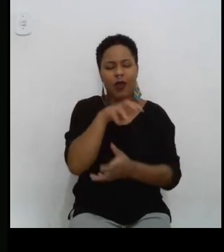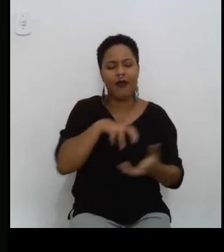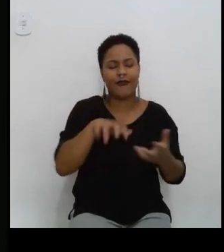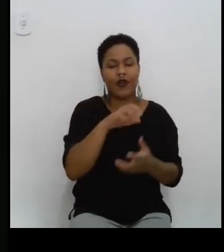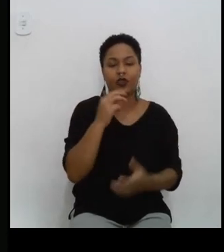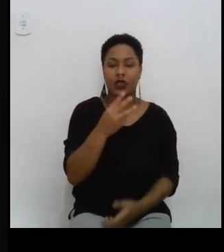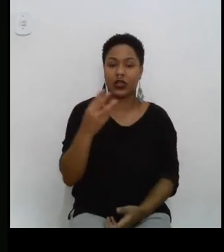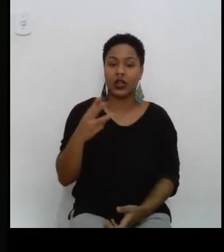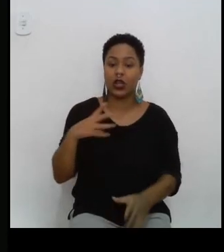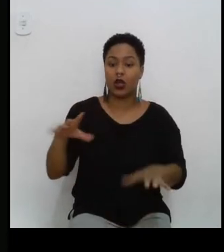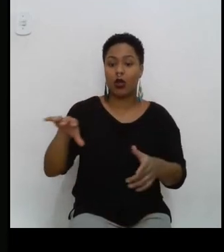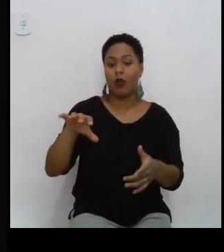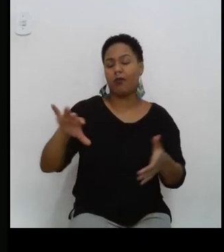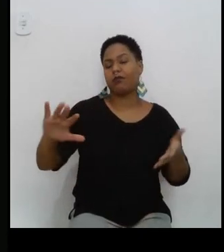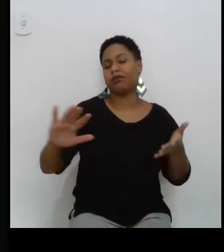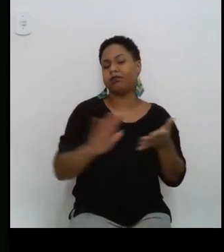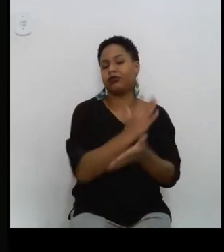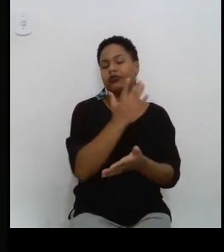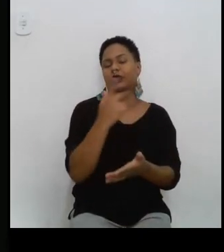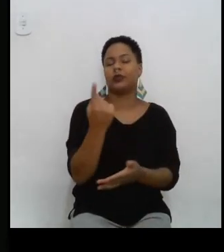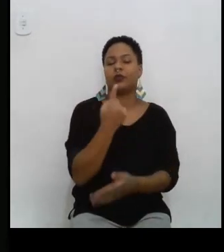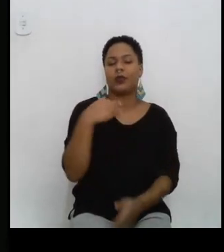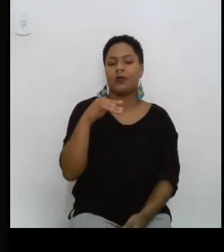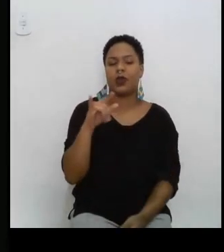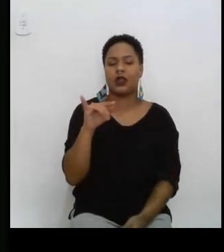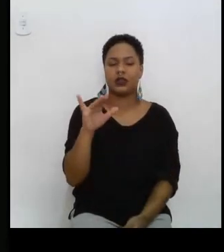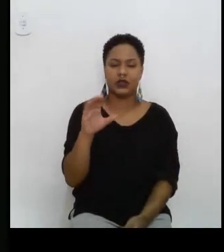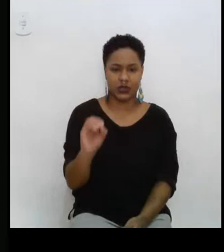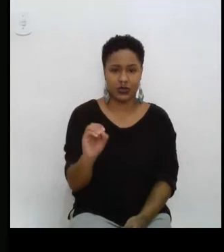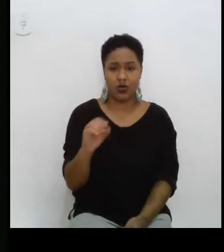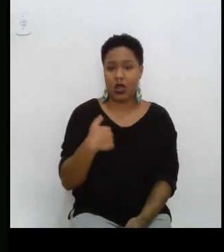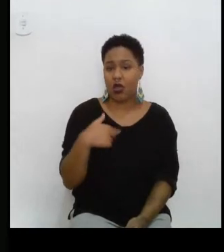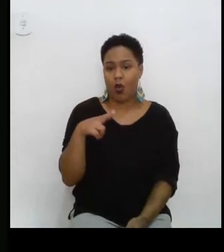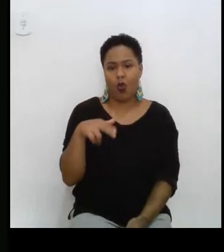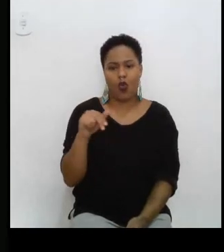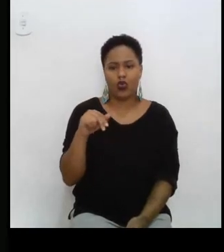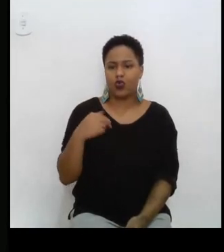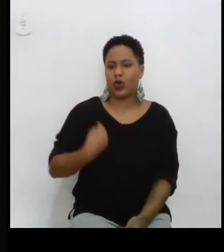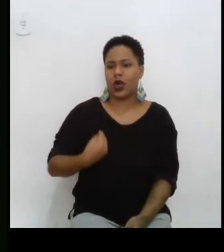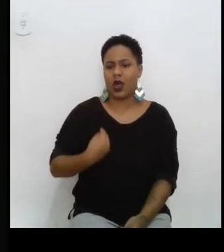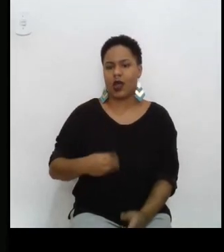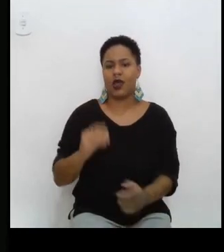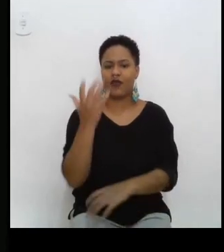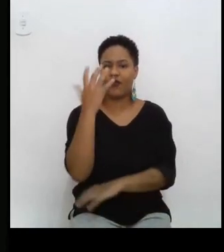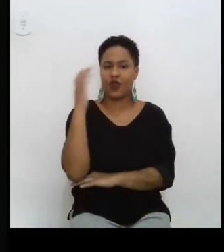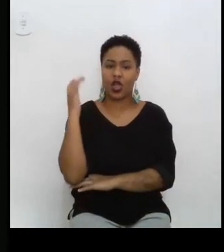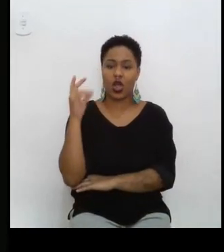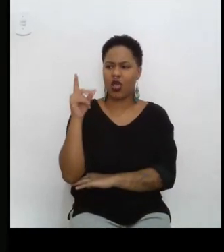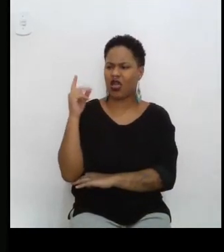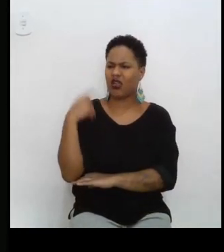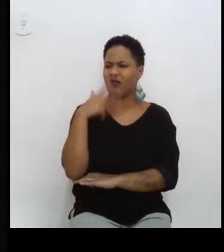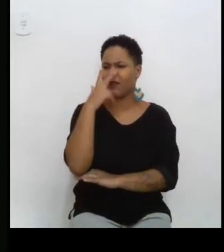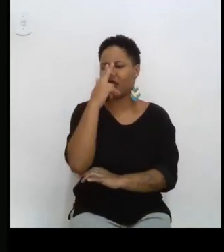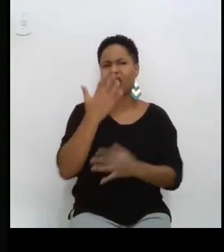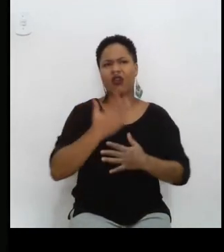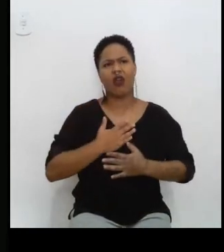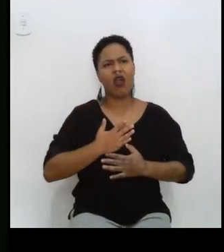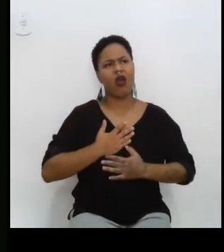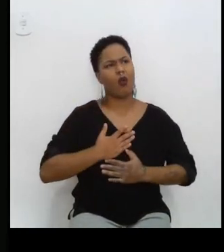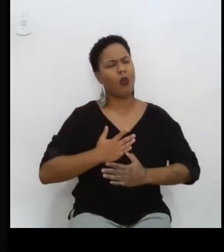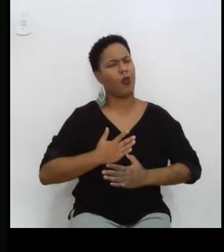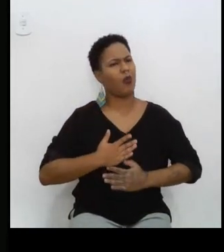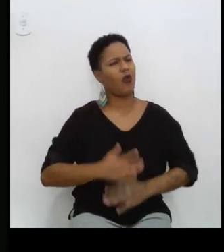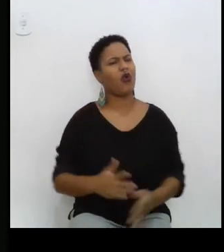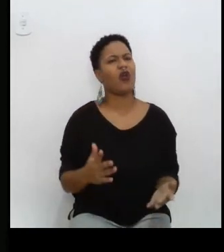miliciano e eu nunca tinha estado numa floresta antes é tudo tão calmo aqui às vezes